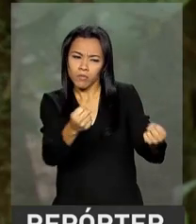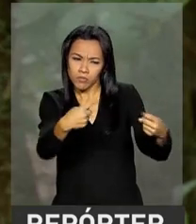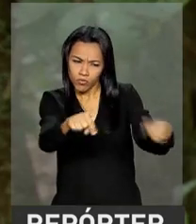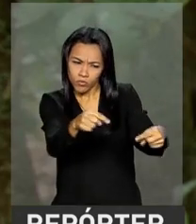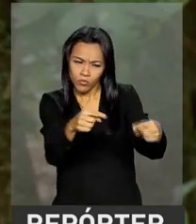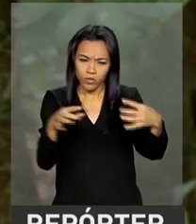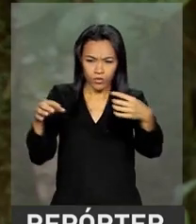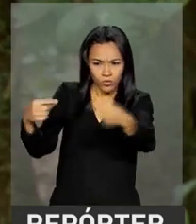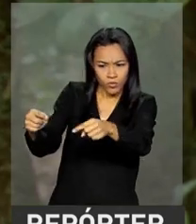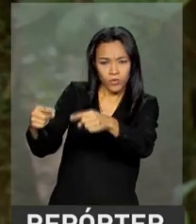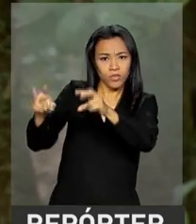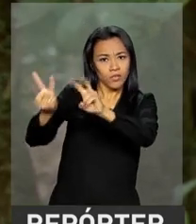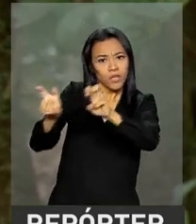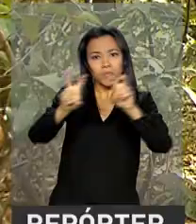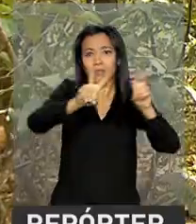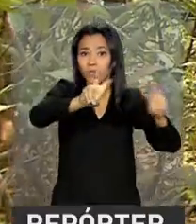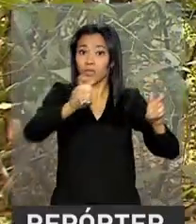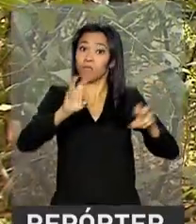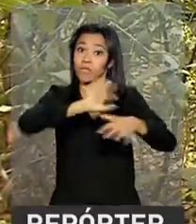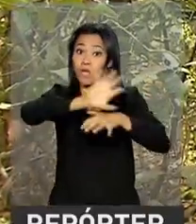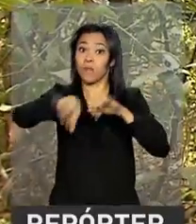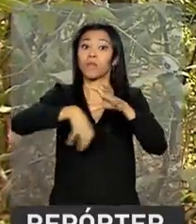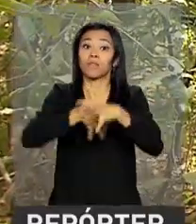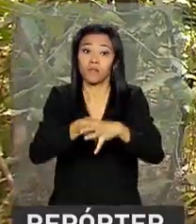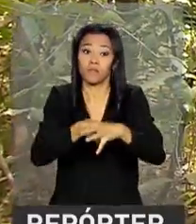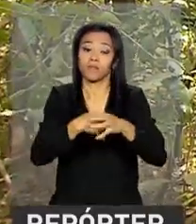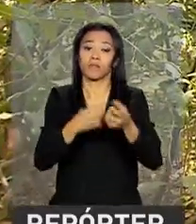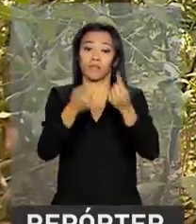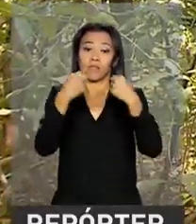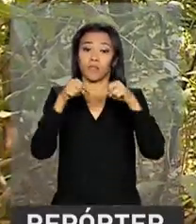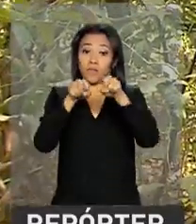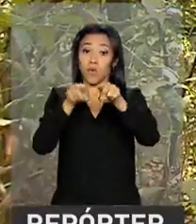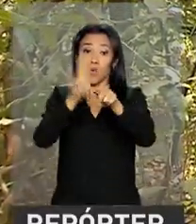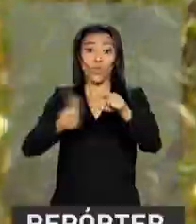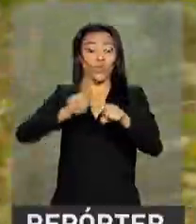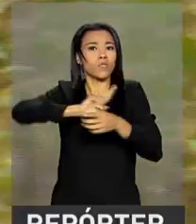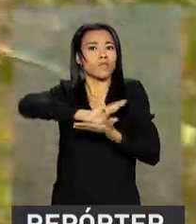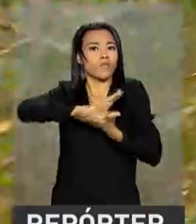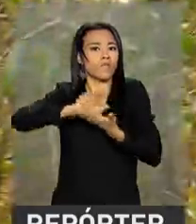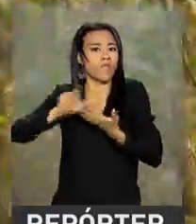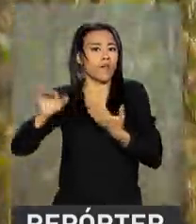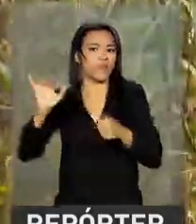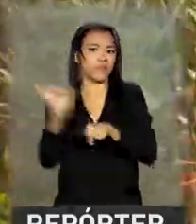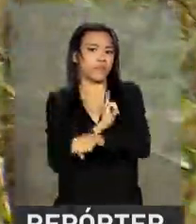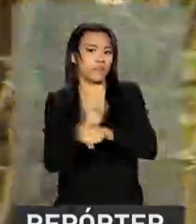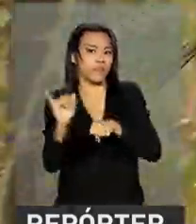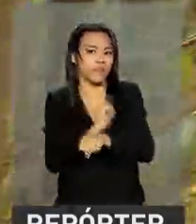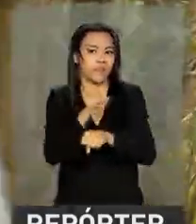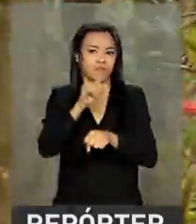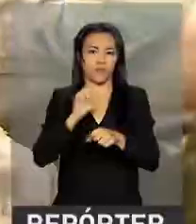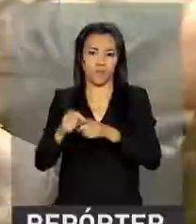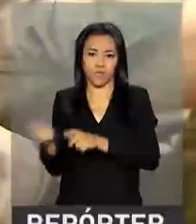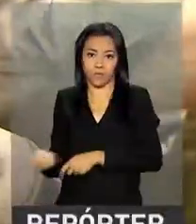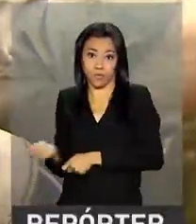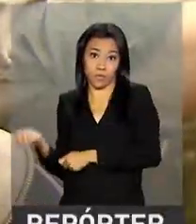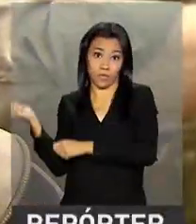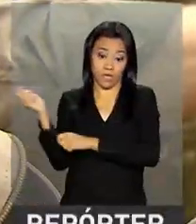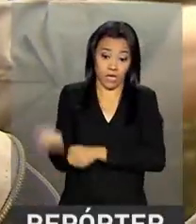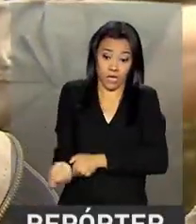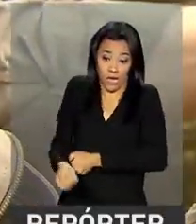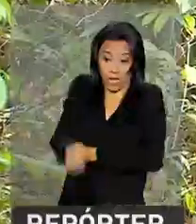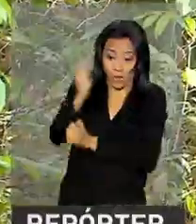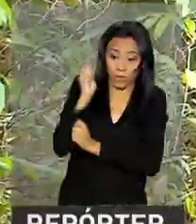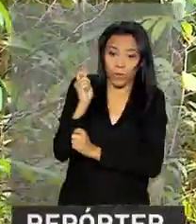de questões ambientais os especialistas usam várias técnicas de monitoramento armadilhas de captura ou